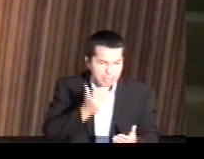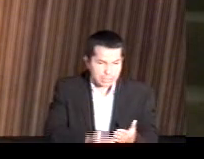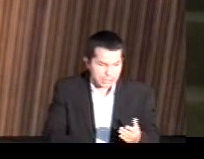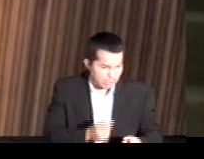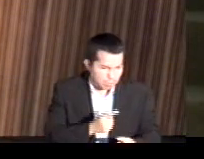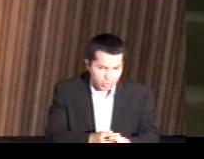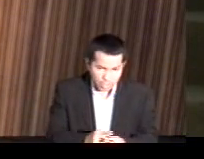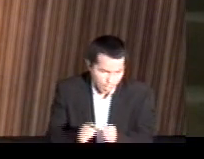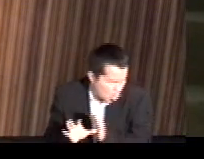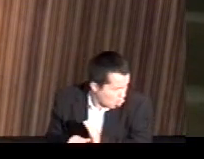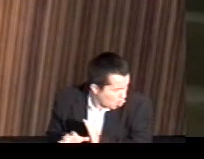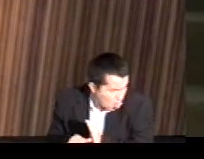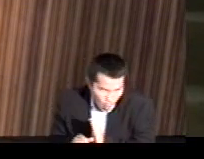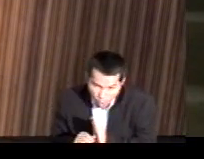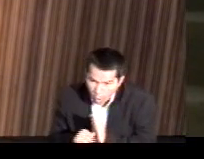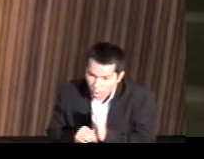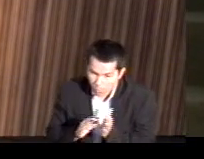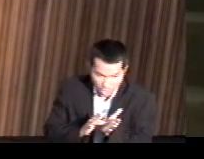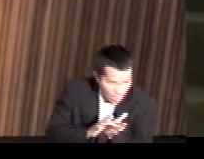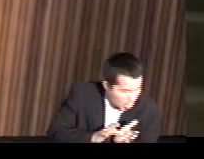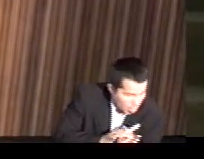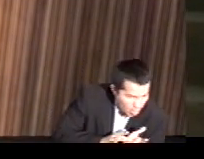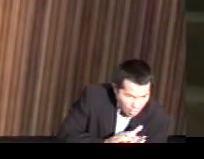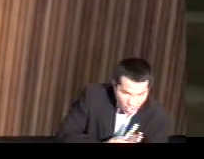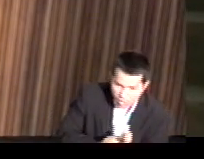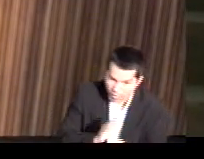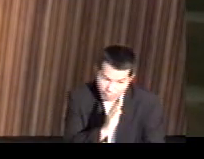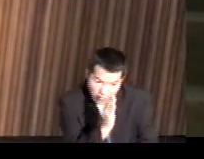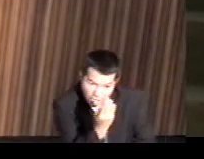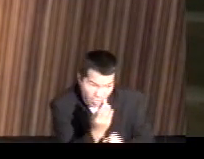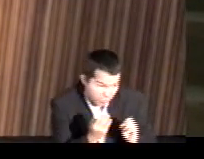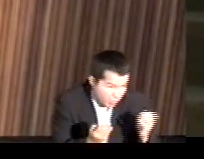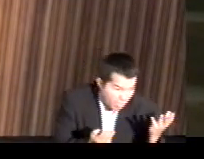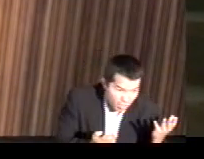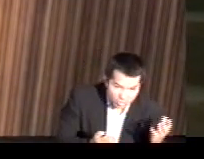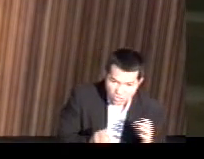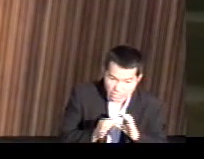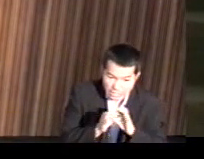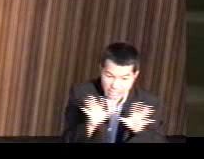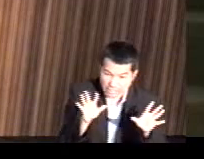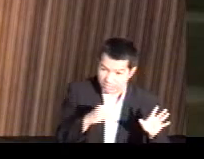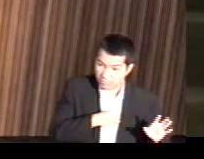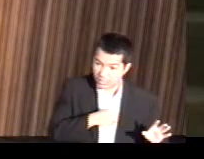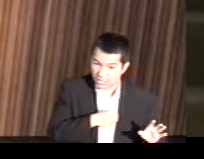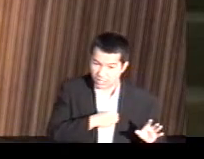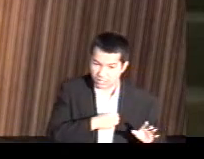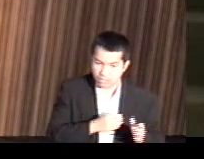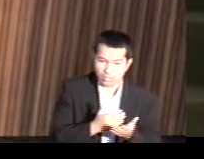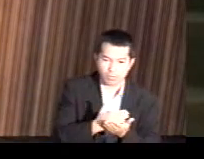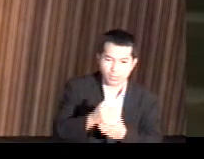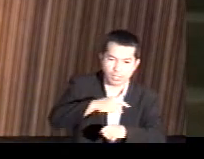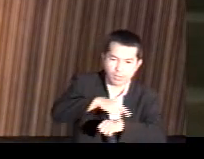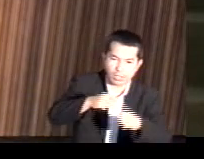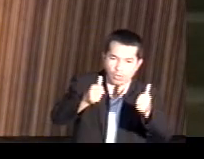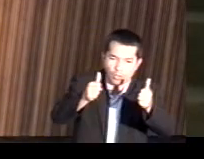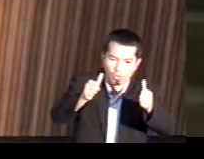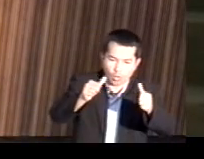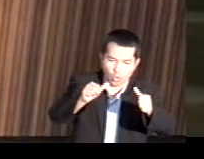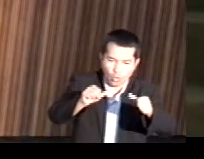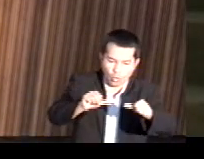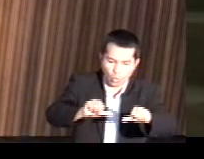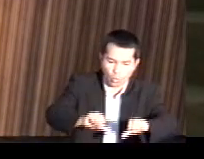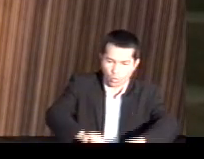paciência de Deus, Deus que é o Deus da justiça julga essa terra. Ele não julga definitivamente que